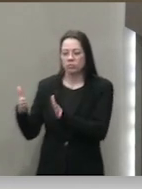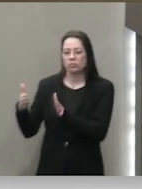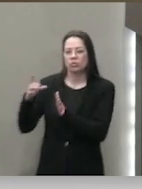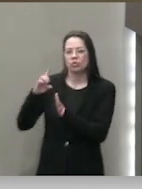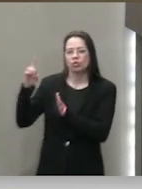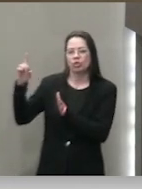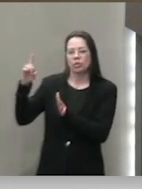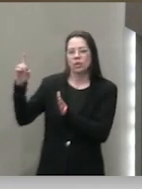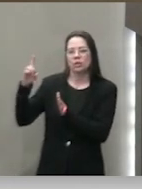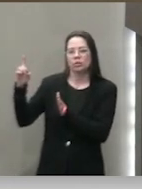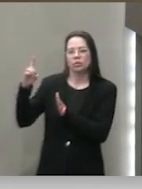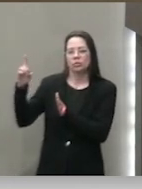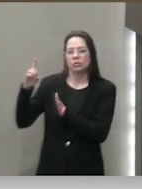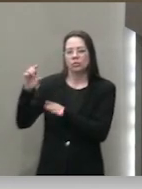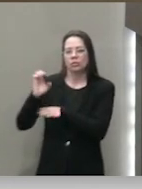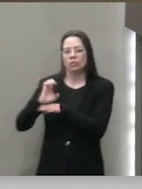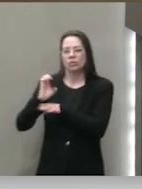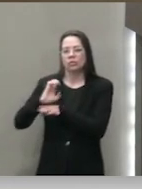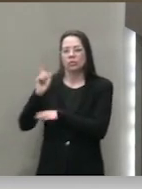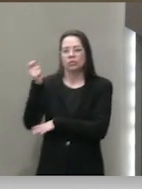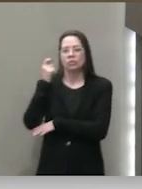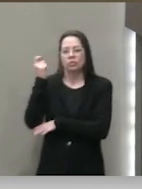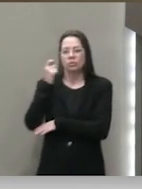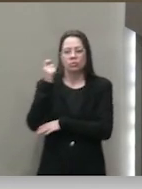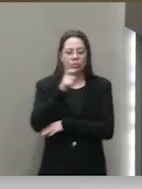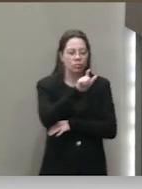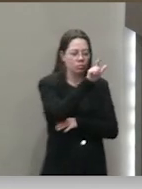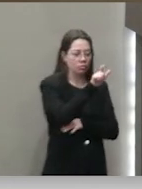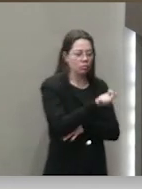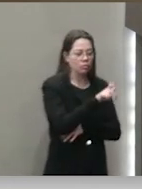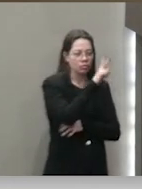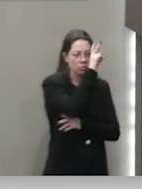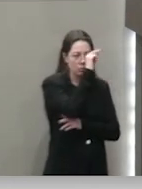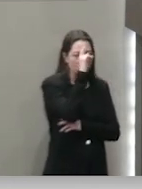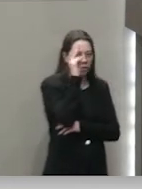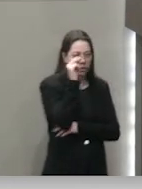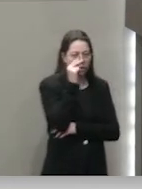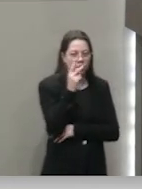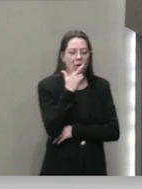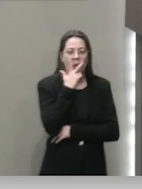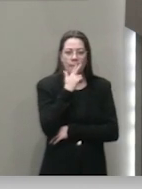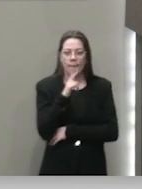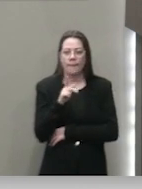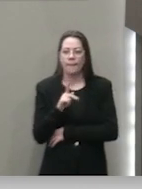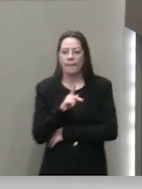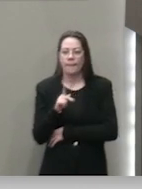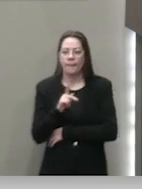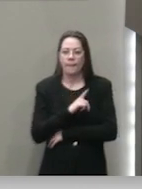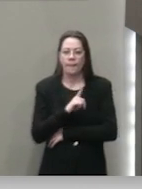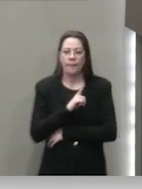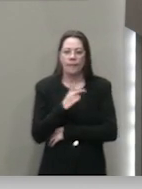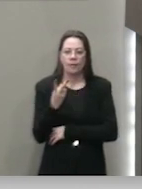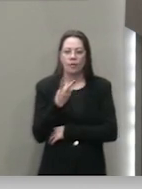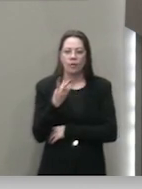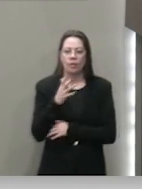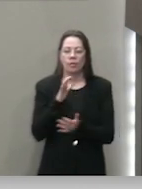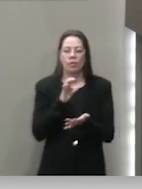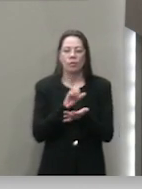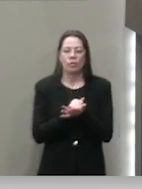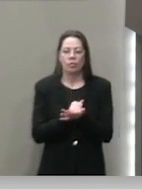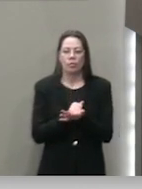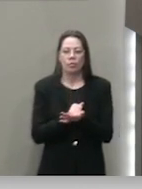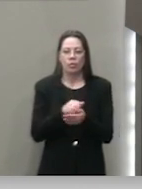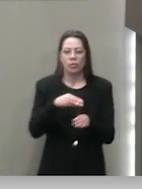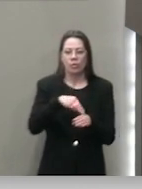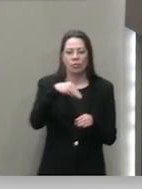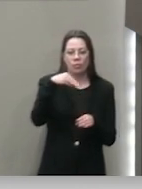meu lado direito, do estado do Rio Grande do Sul, e do meu lado esquerdo do município. O mesmo professor que tem 2 matrículas, mestre